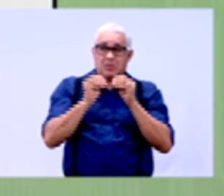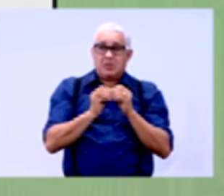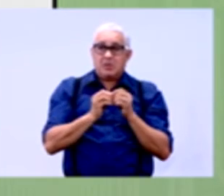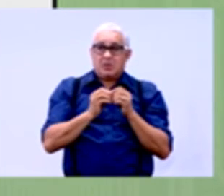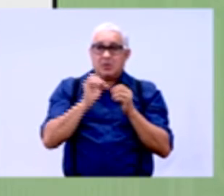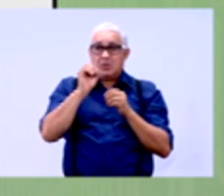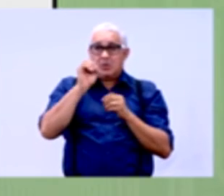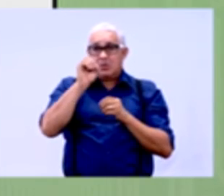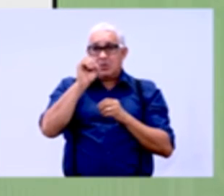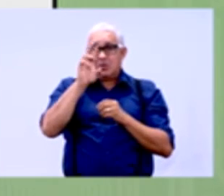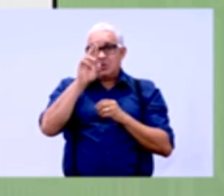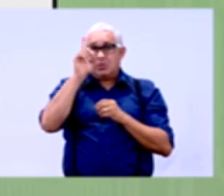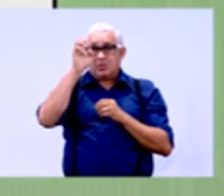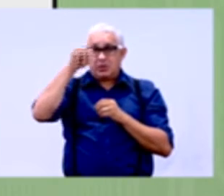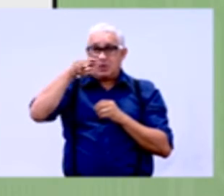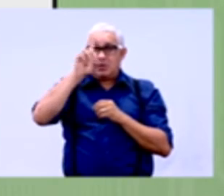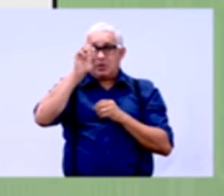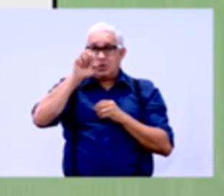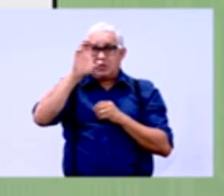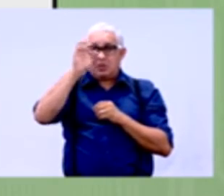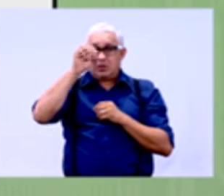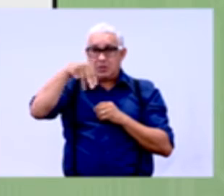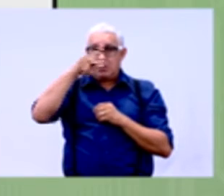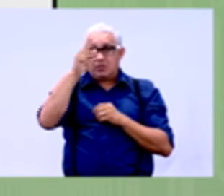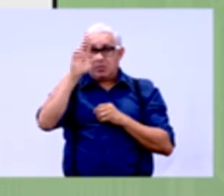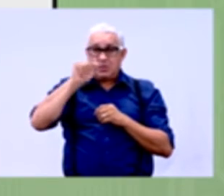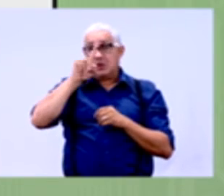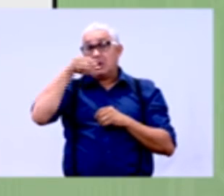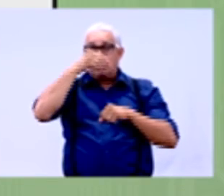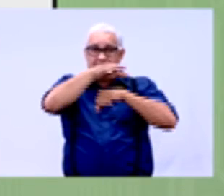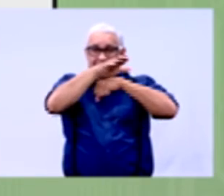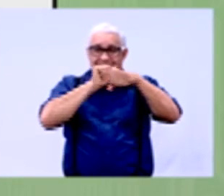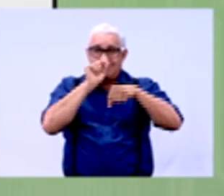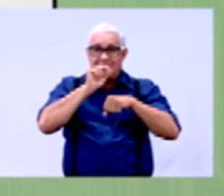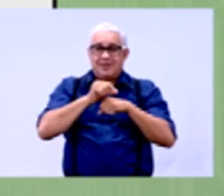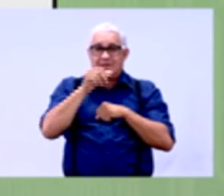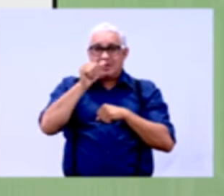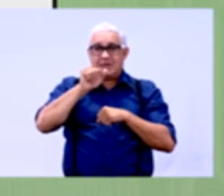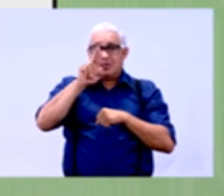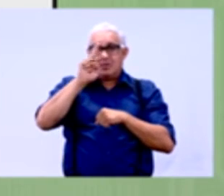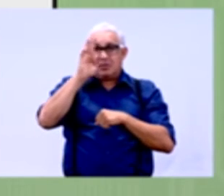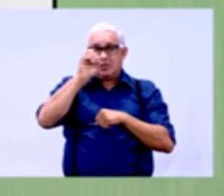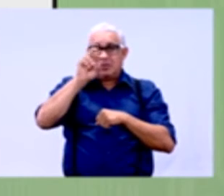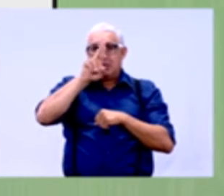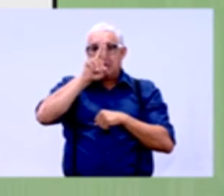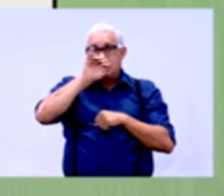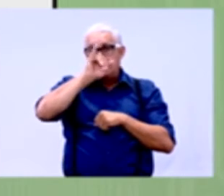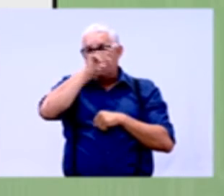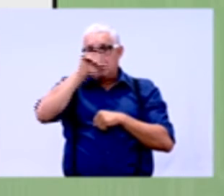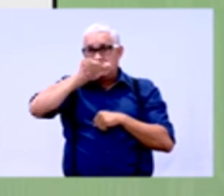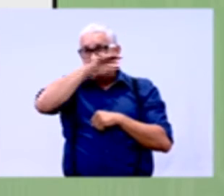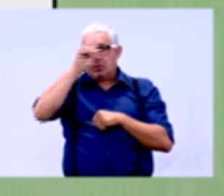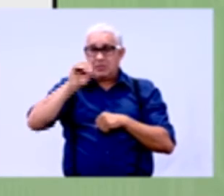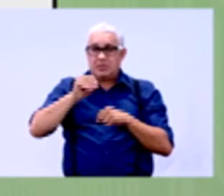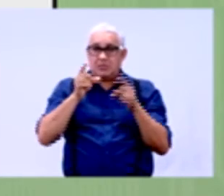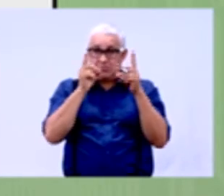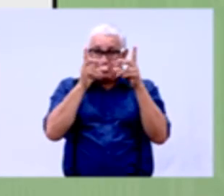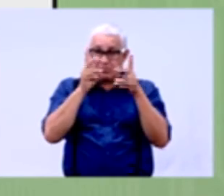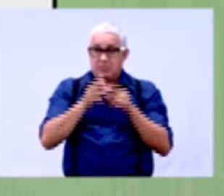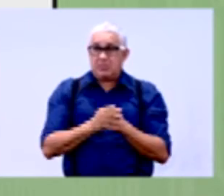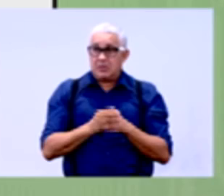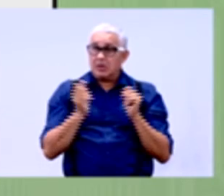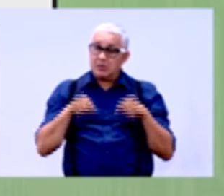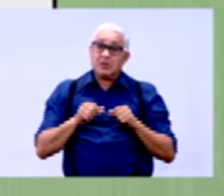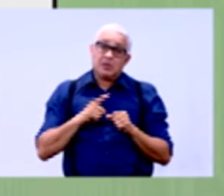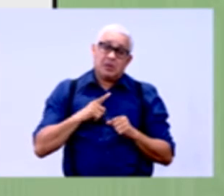E aí, depois disso, chamada a autorização de venda. E aí, chamada a autorização de venda,